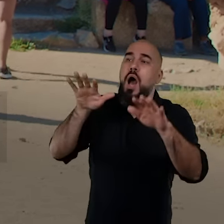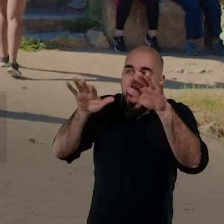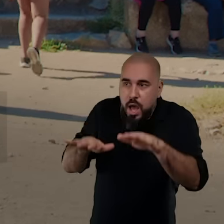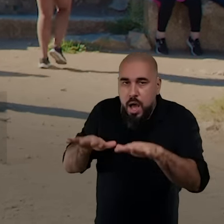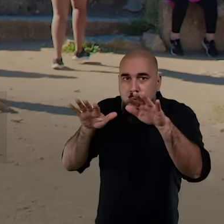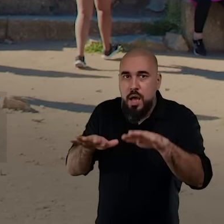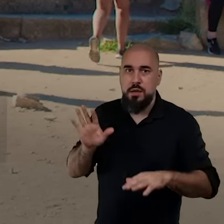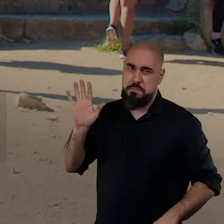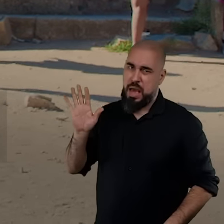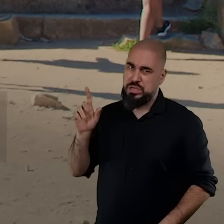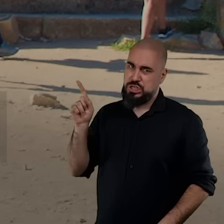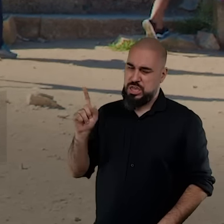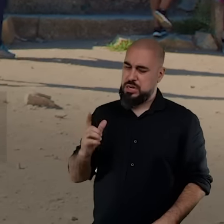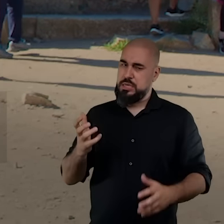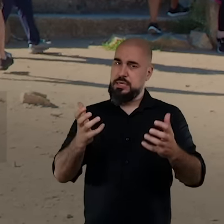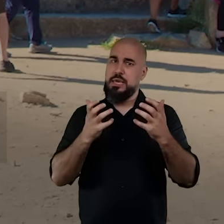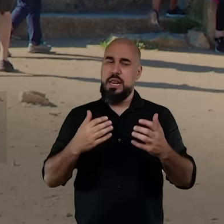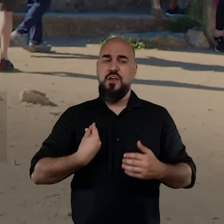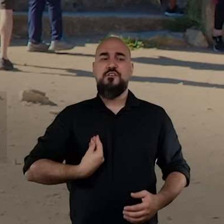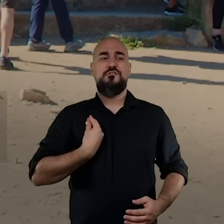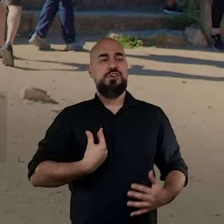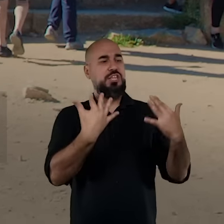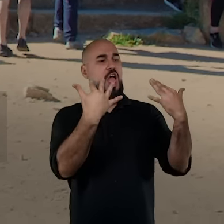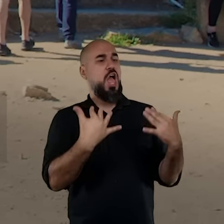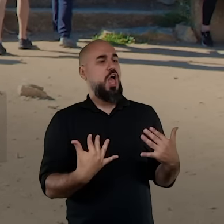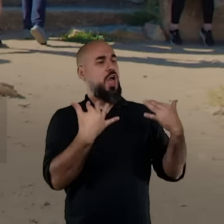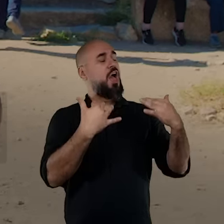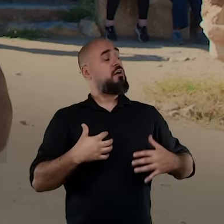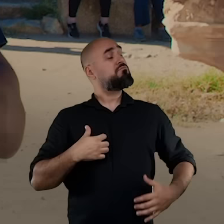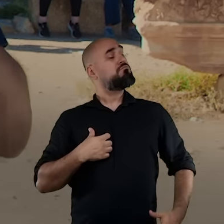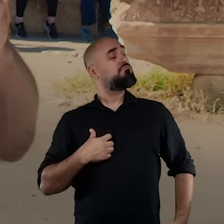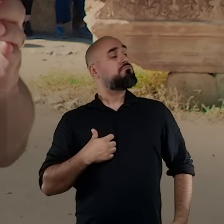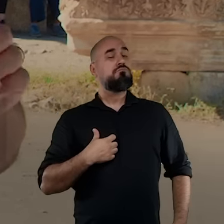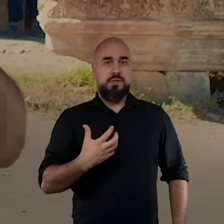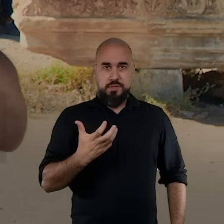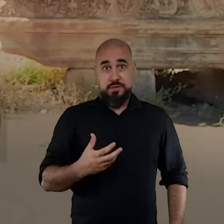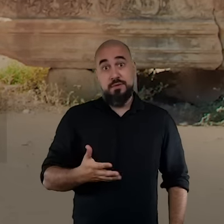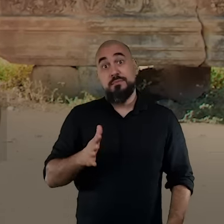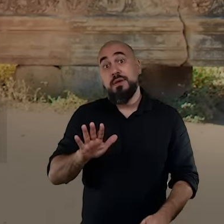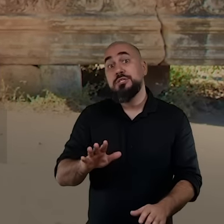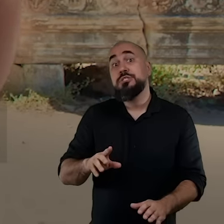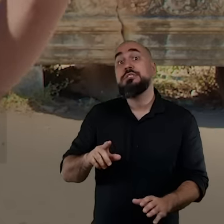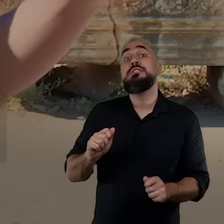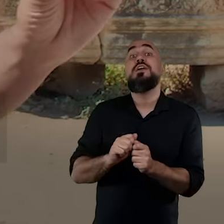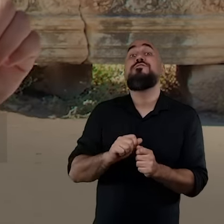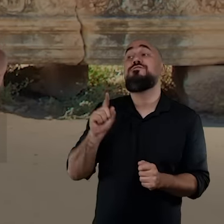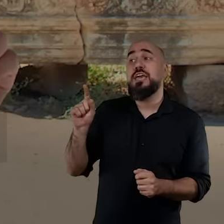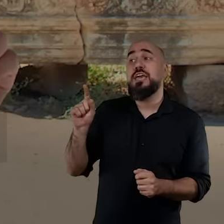adorado ainda em vida. E quem deu força política para implementar o seu decreto foi a cidade de Éfeso. E